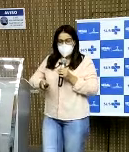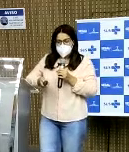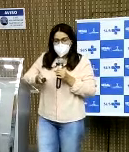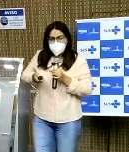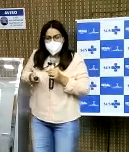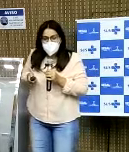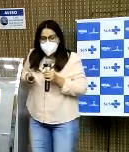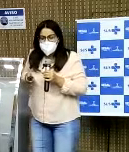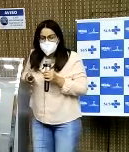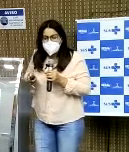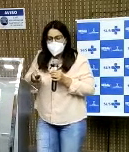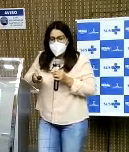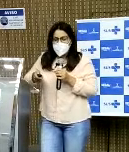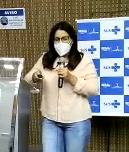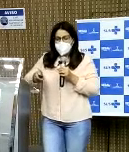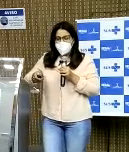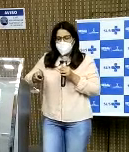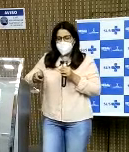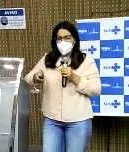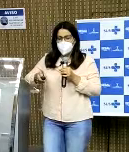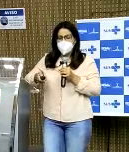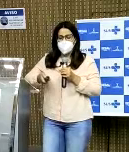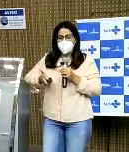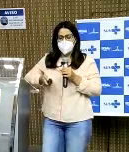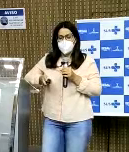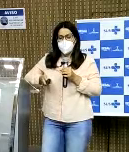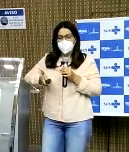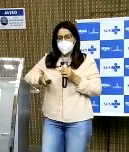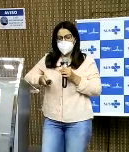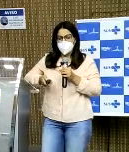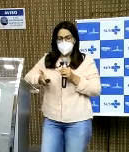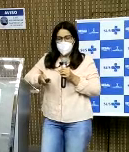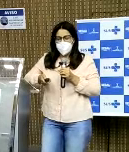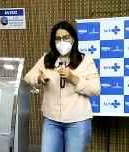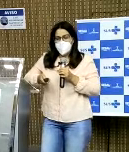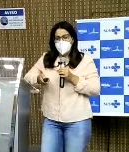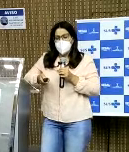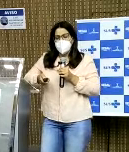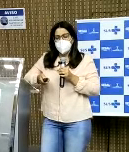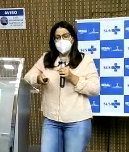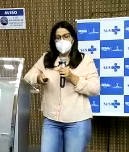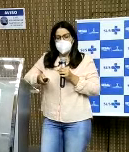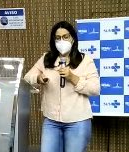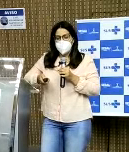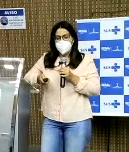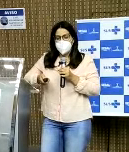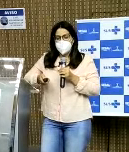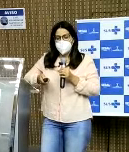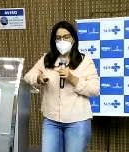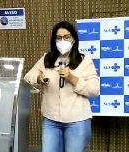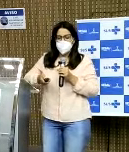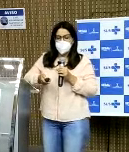de tratamento de tuberculose, em 2020 a gente teve 20% de abandono, 2021